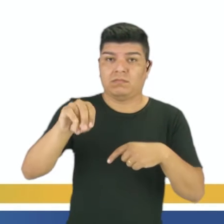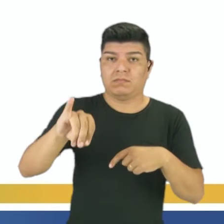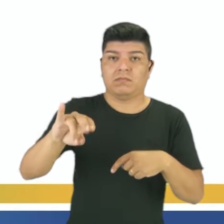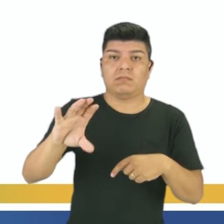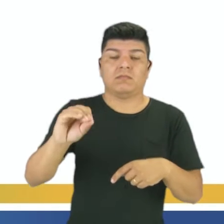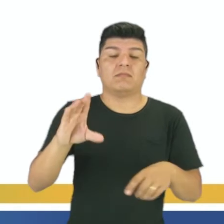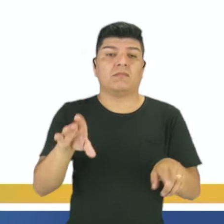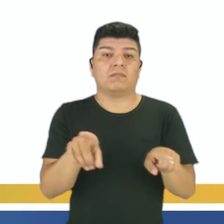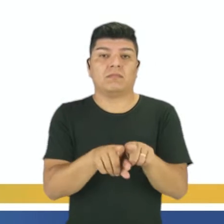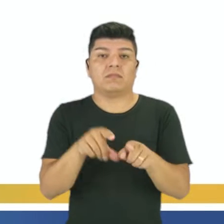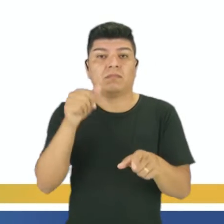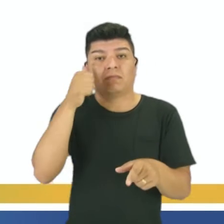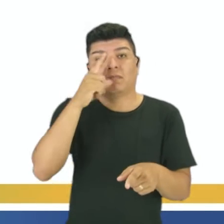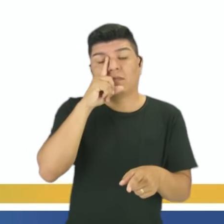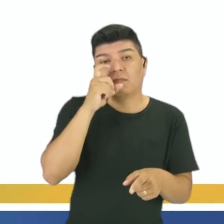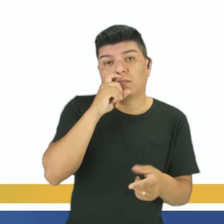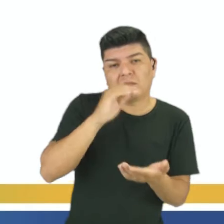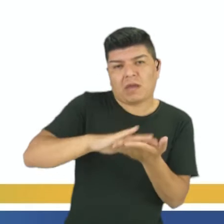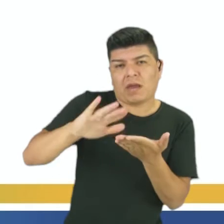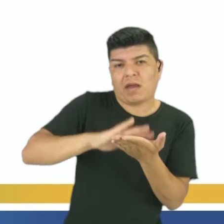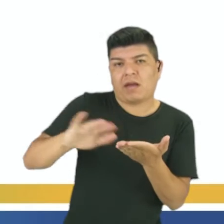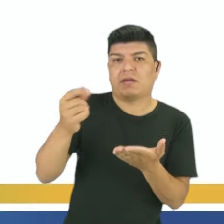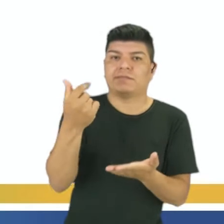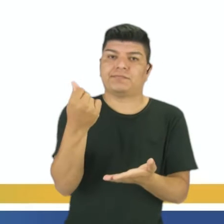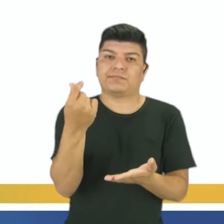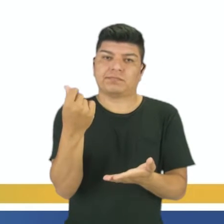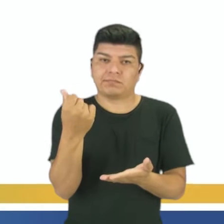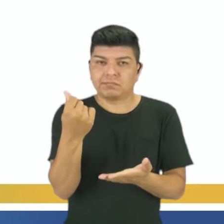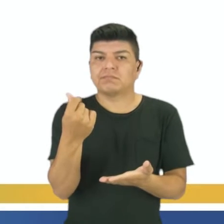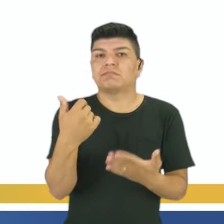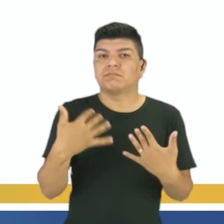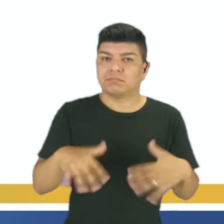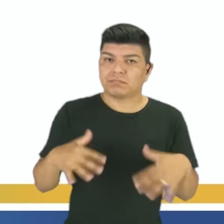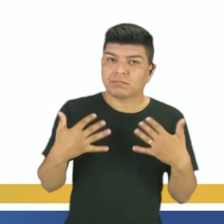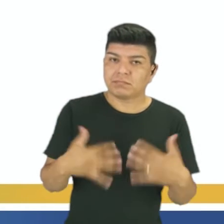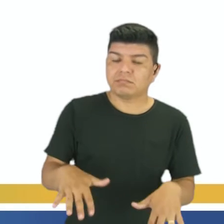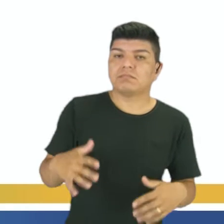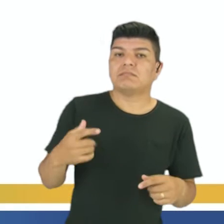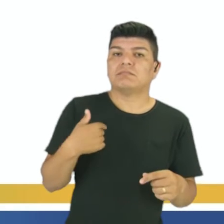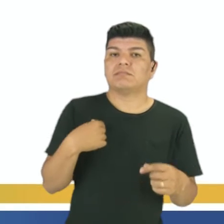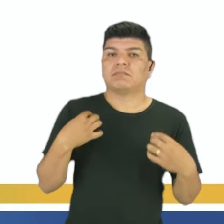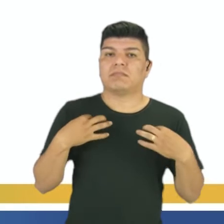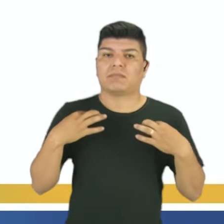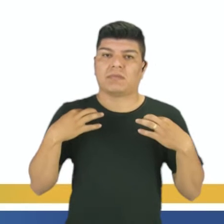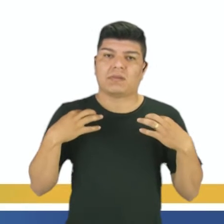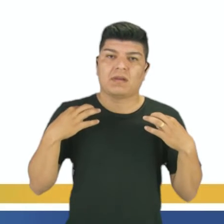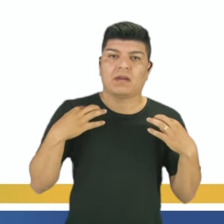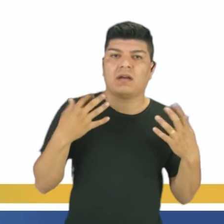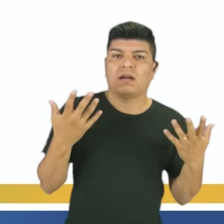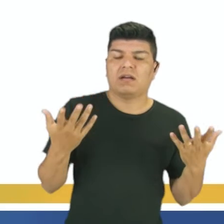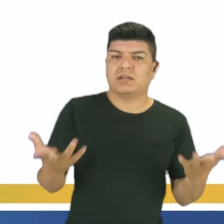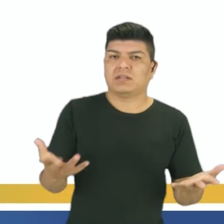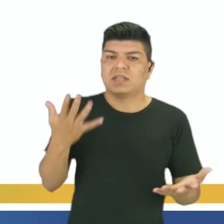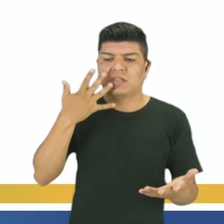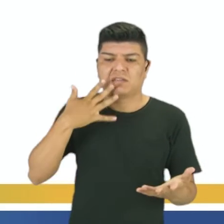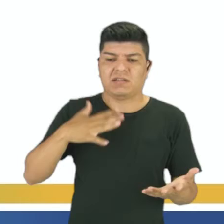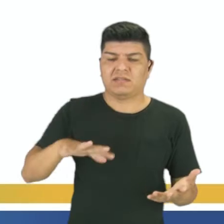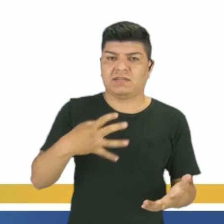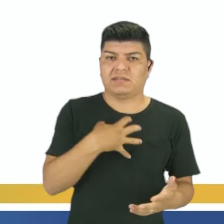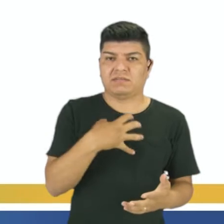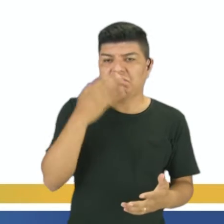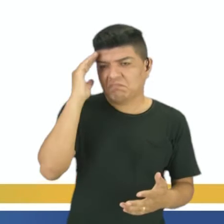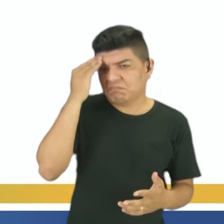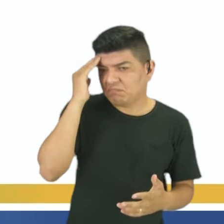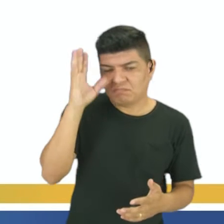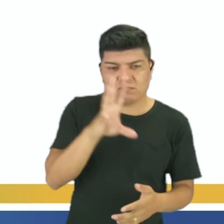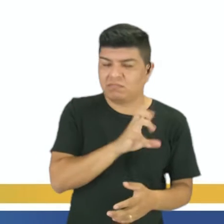são obrigados a gastar aos tubos com fantasias caipiras que as crianças, sem entender e